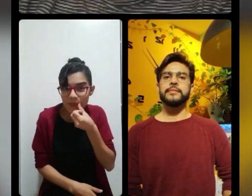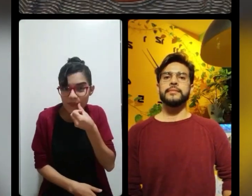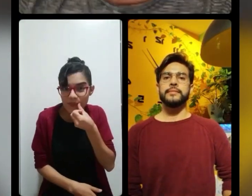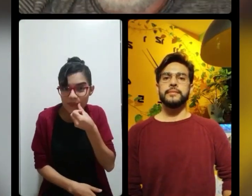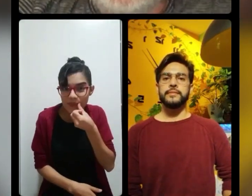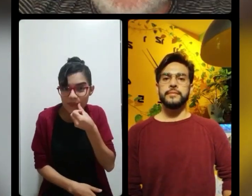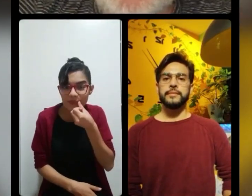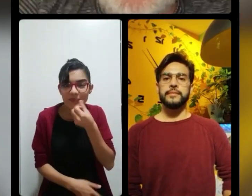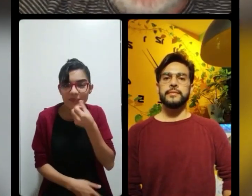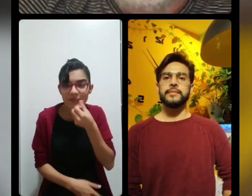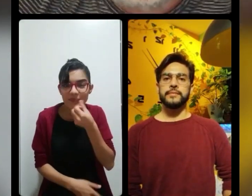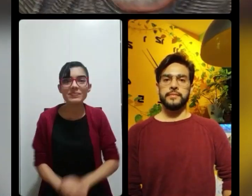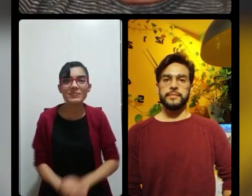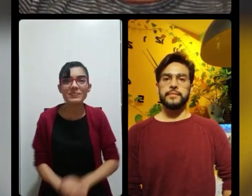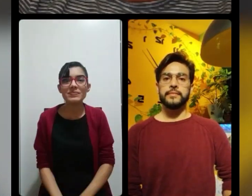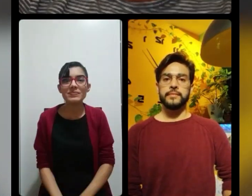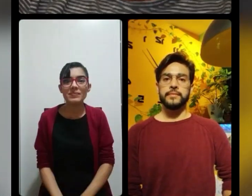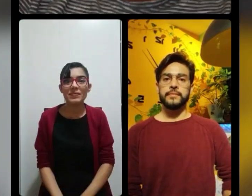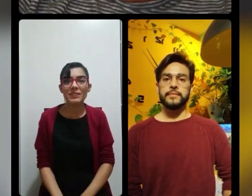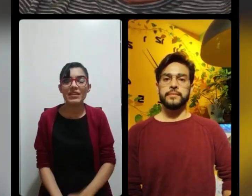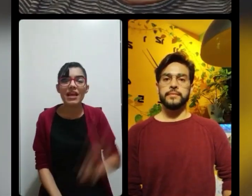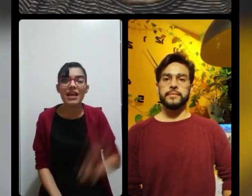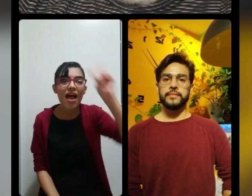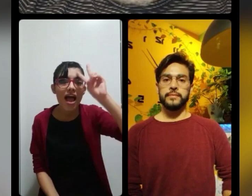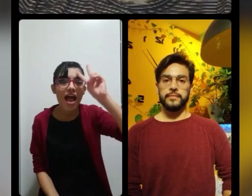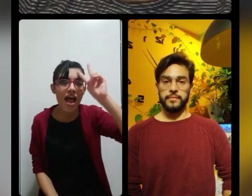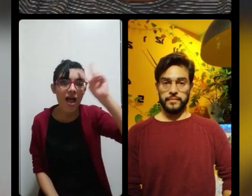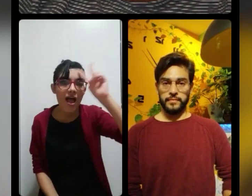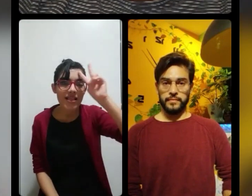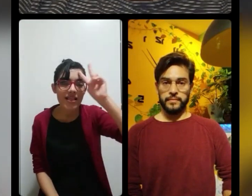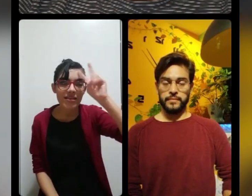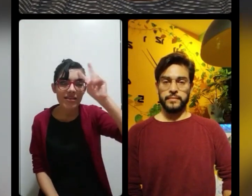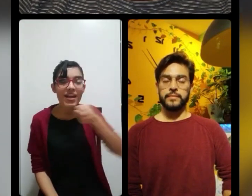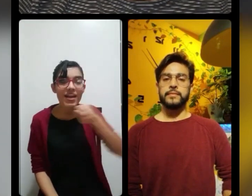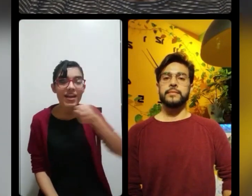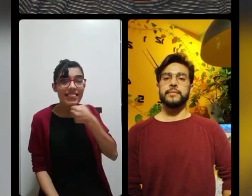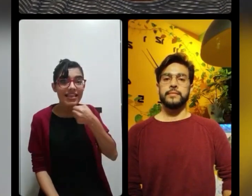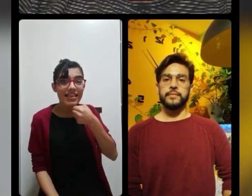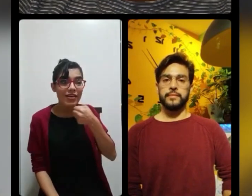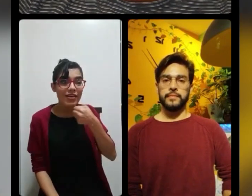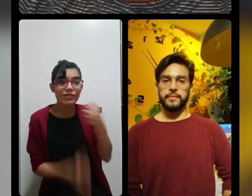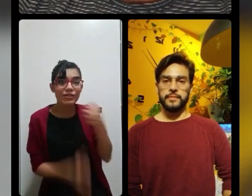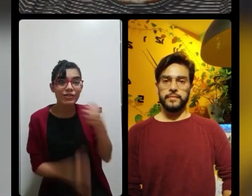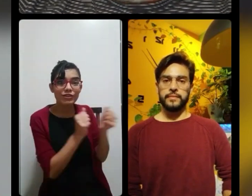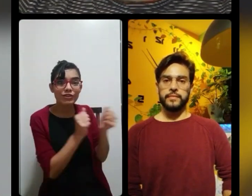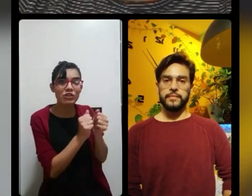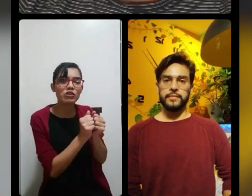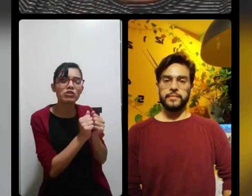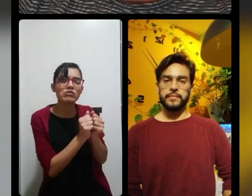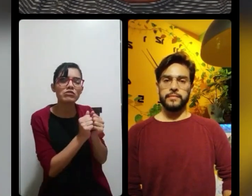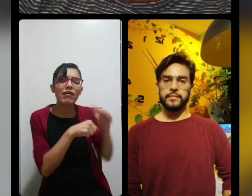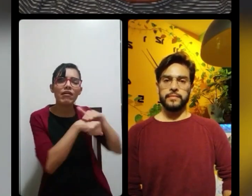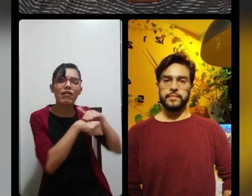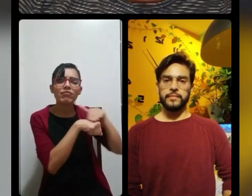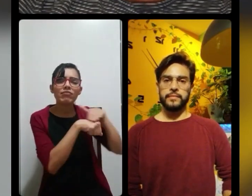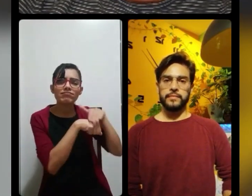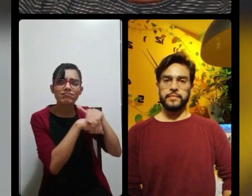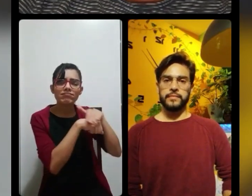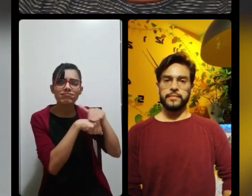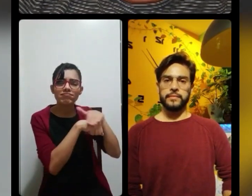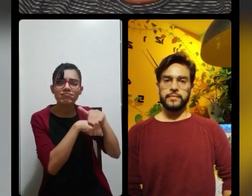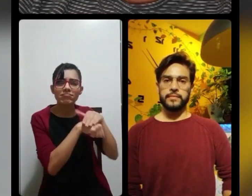Diário, e eu me lembro que fui pautado para entrevistá-lo. Quando eu cheguei lá, ele conversando com o Cascudo, ele já estava com um processo de